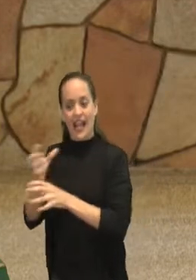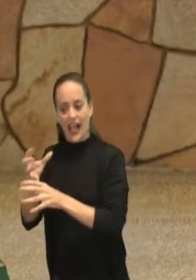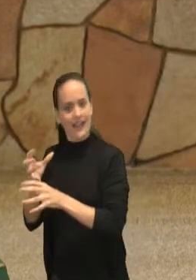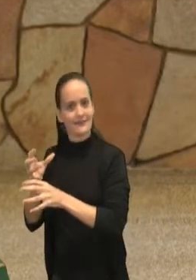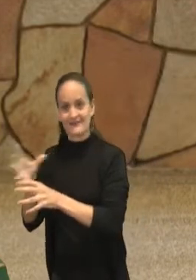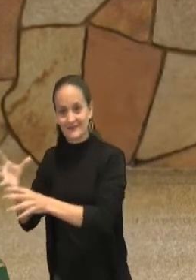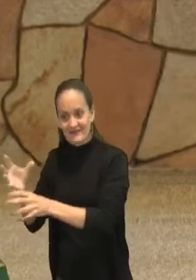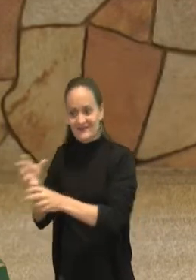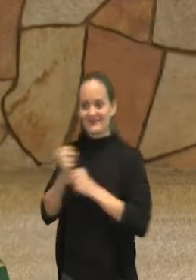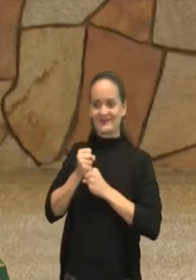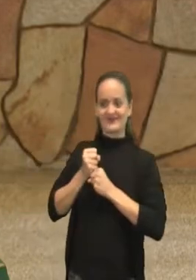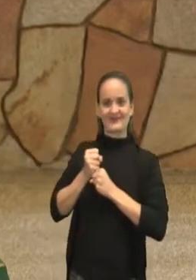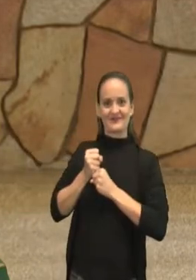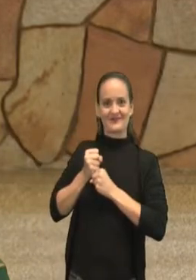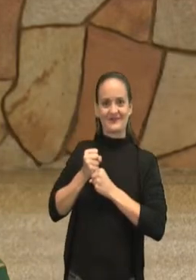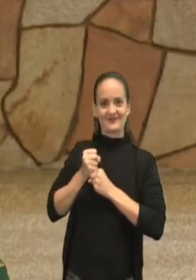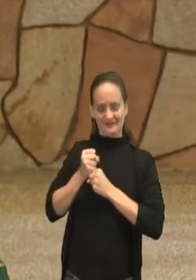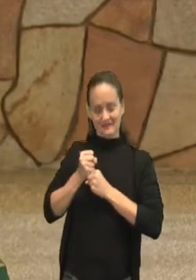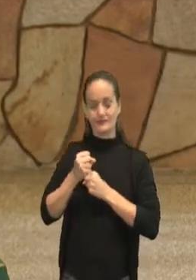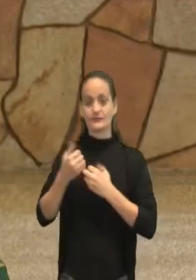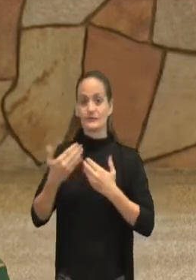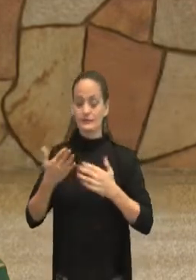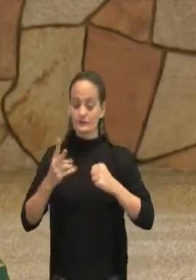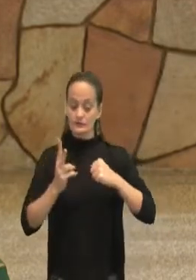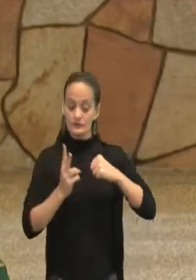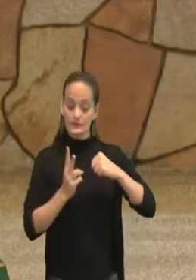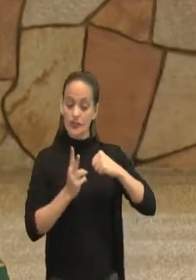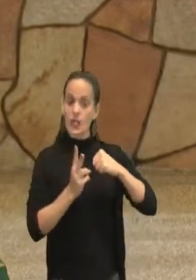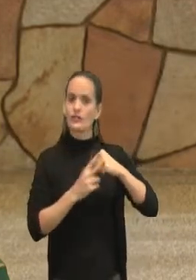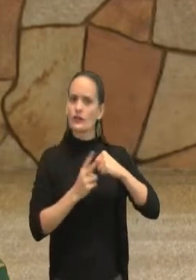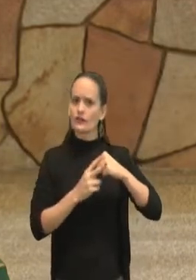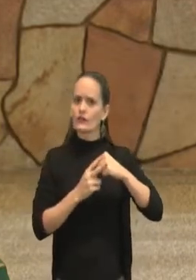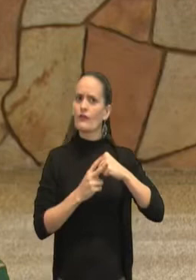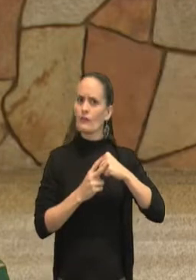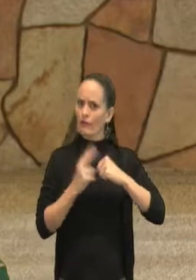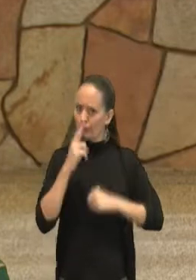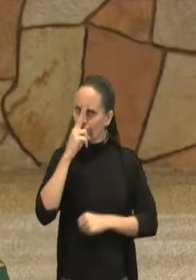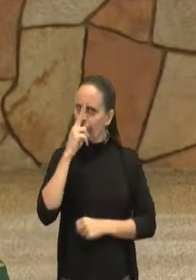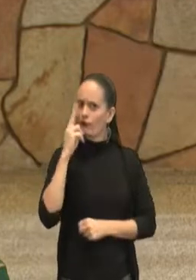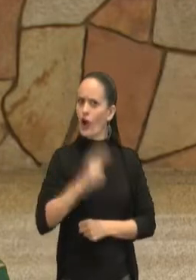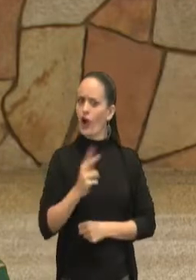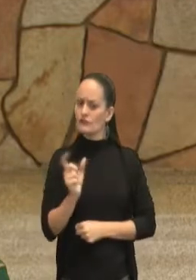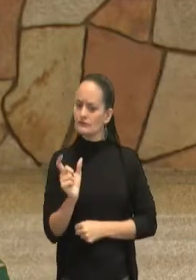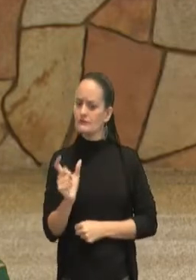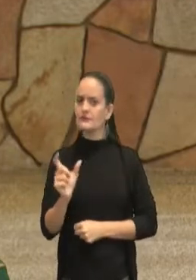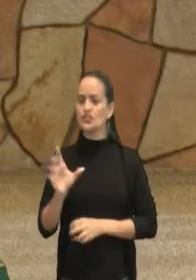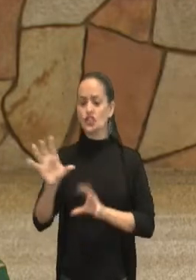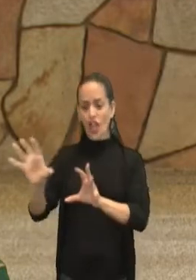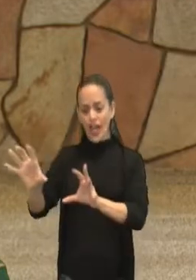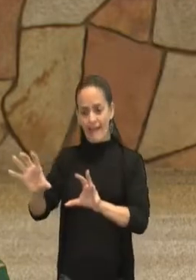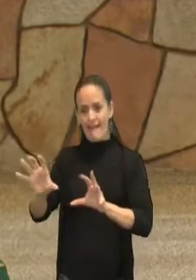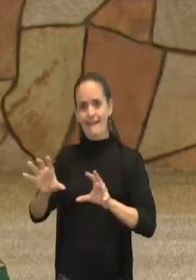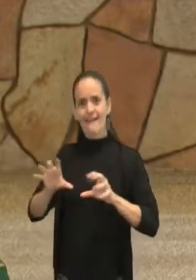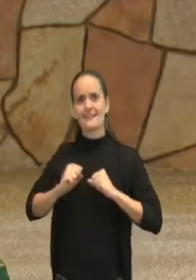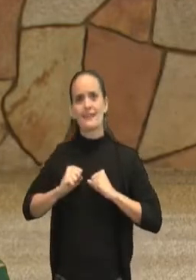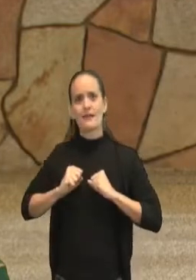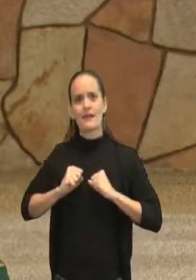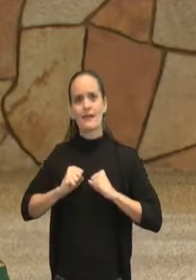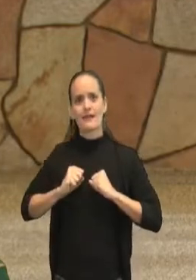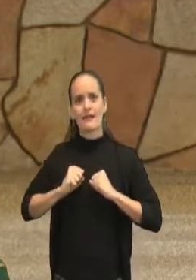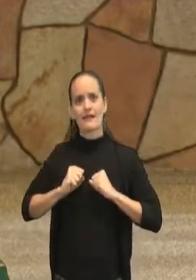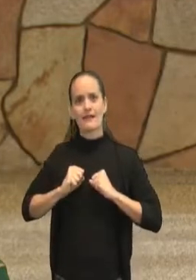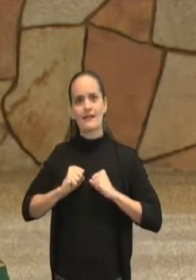Perceba, então, que nesse verbo existe muito clara e muito forte a ideia de recebimento, de